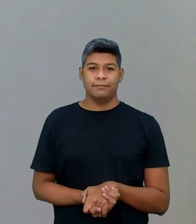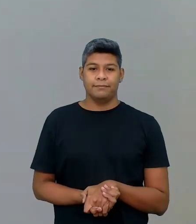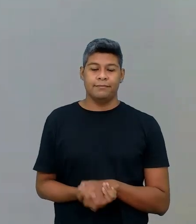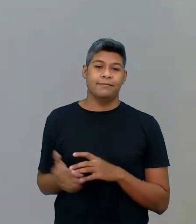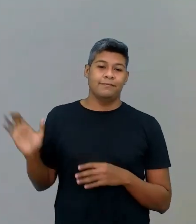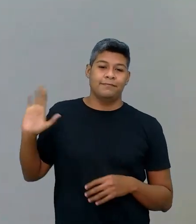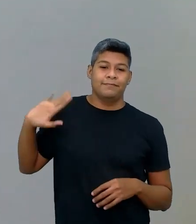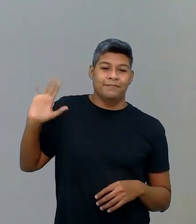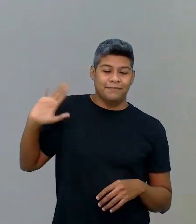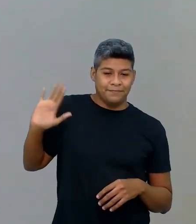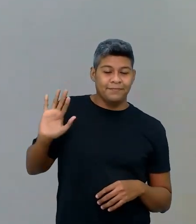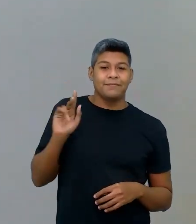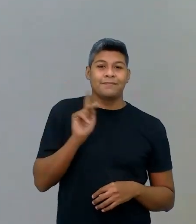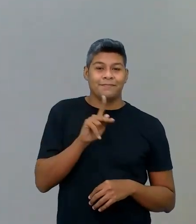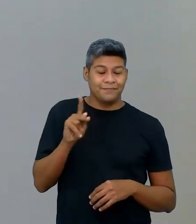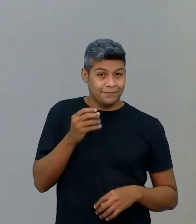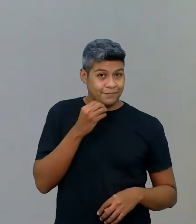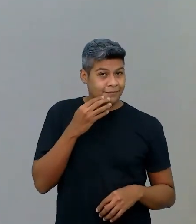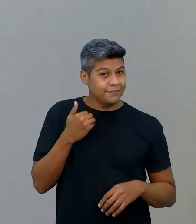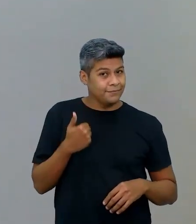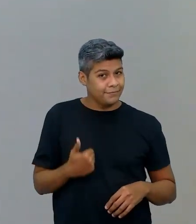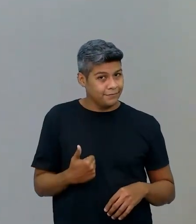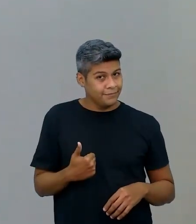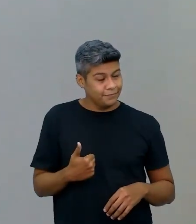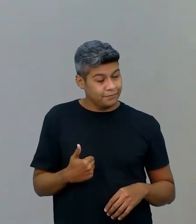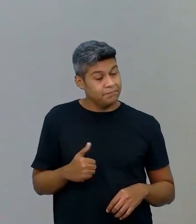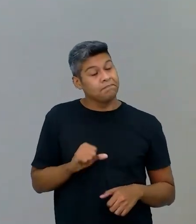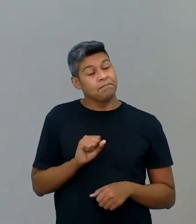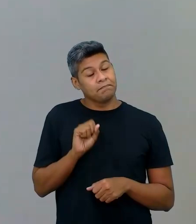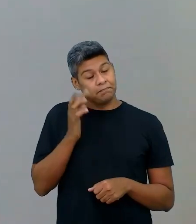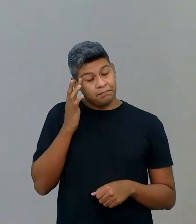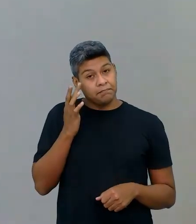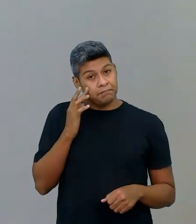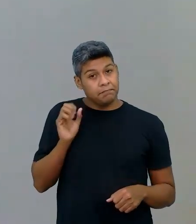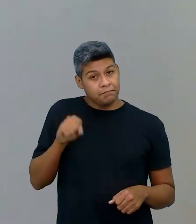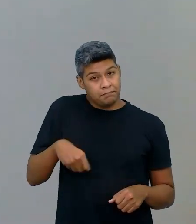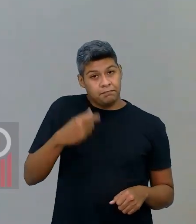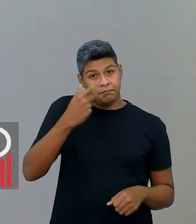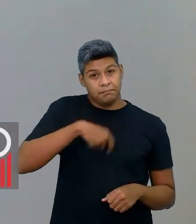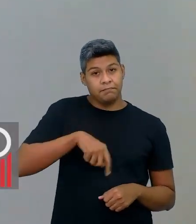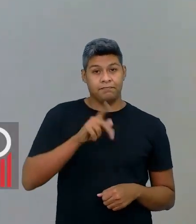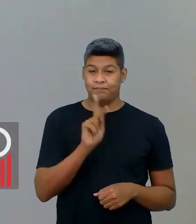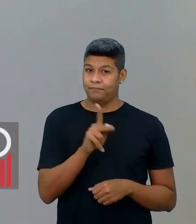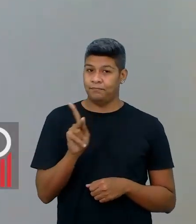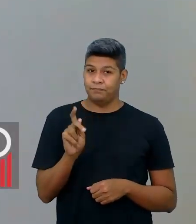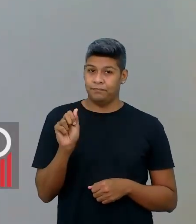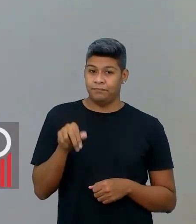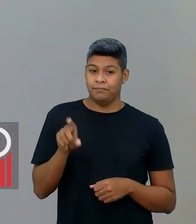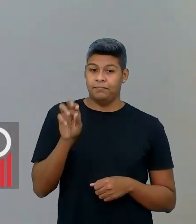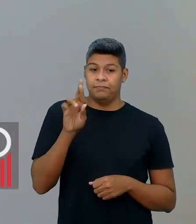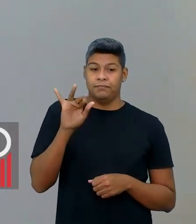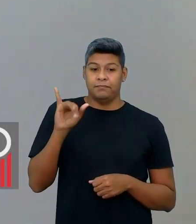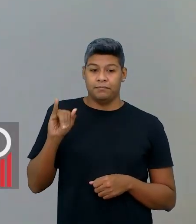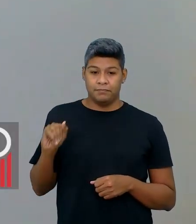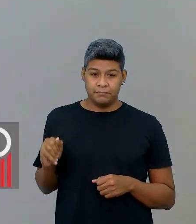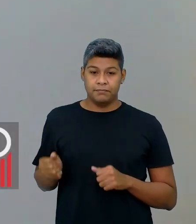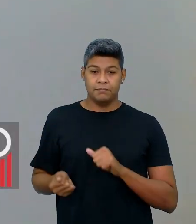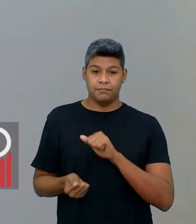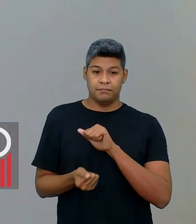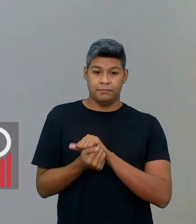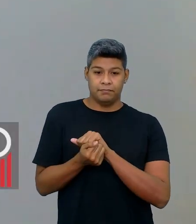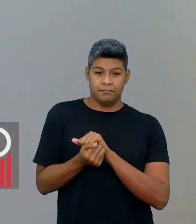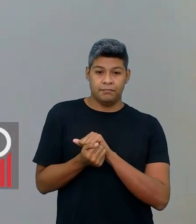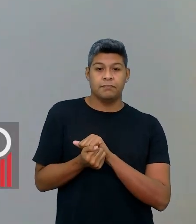Olá, professores, tudo bem com vocês? Espero que sim. Eu sou a professora Andréia. Hoje eu estou aqui com vocês